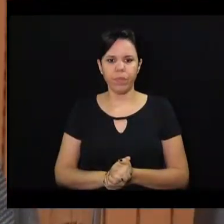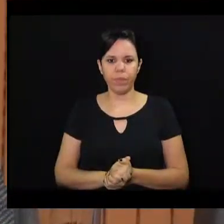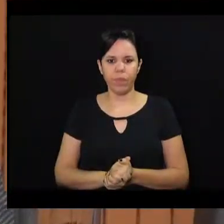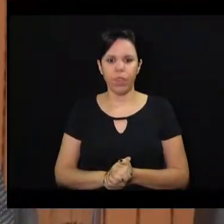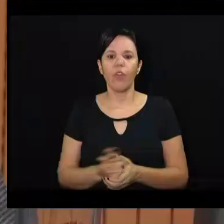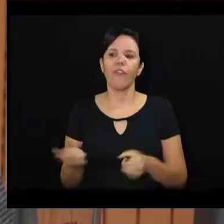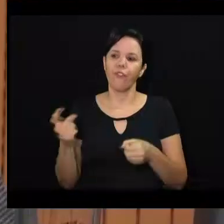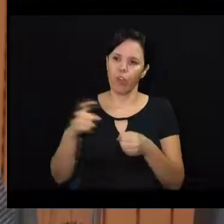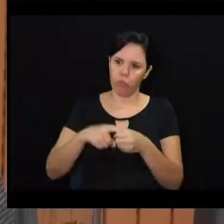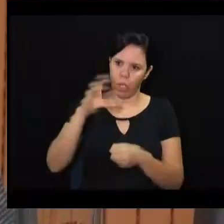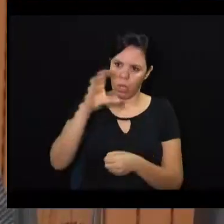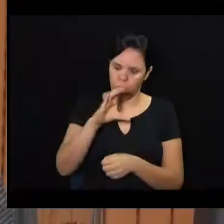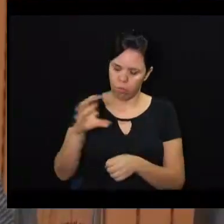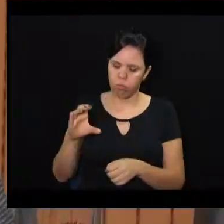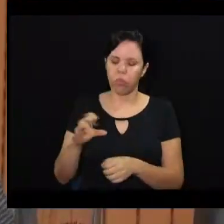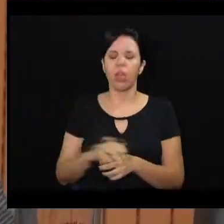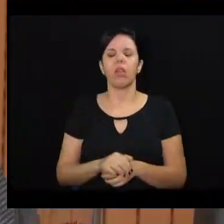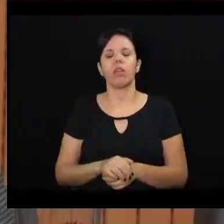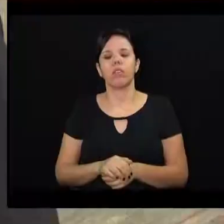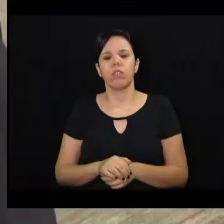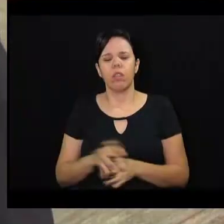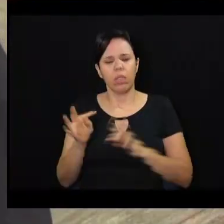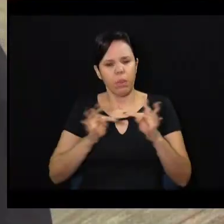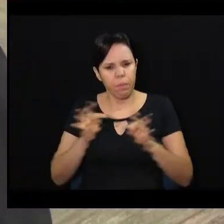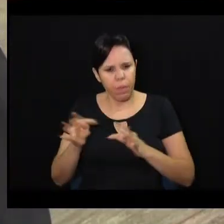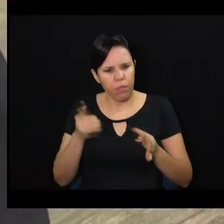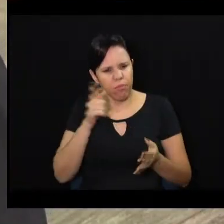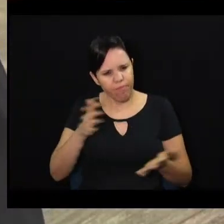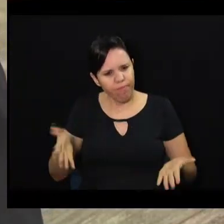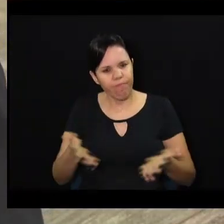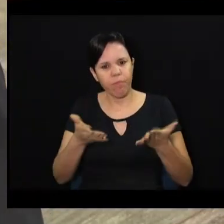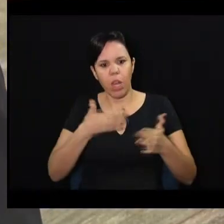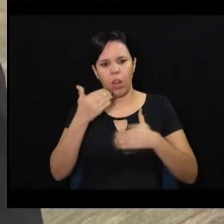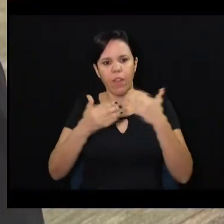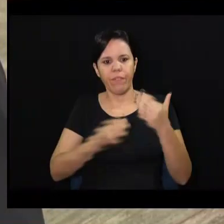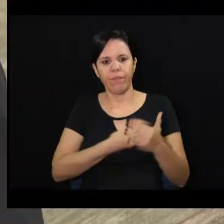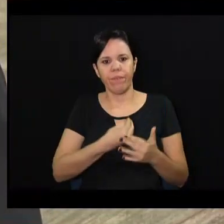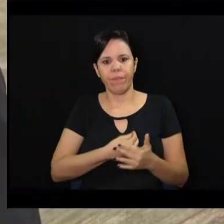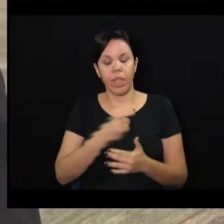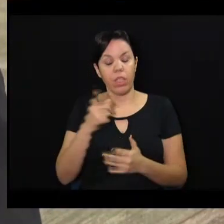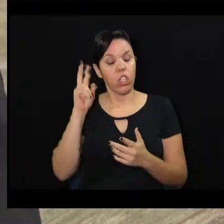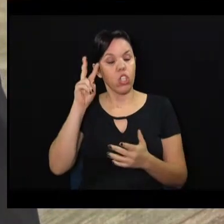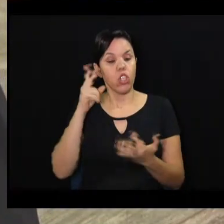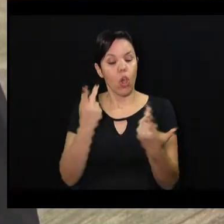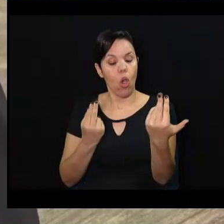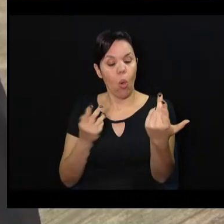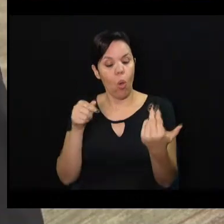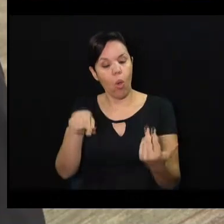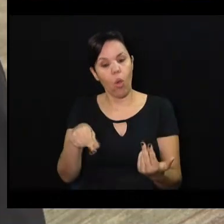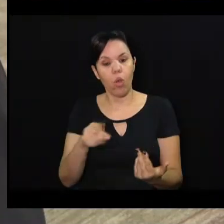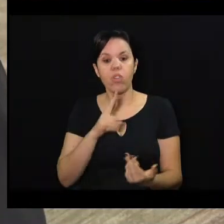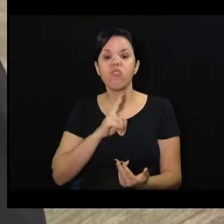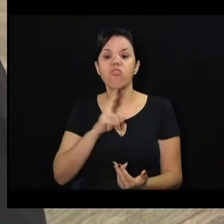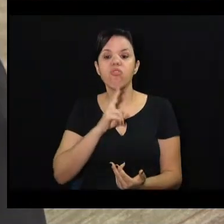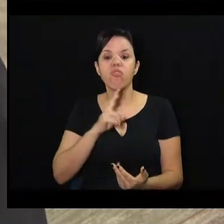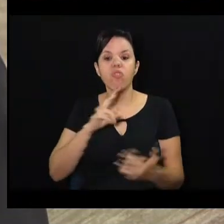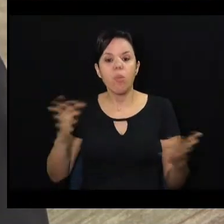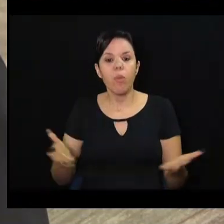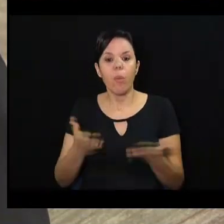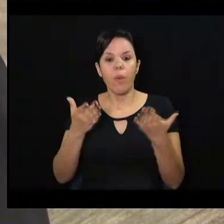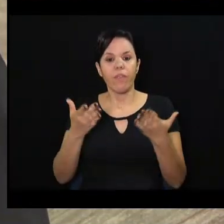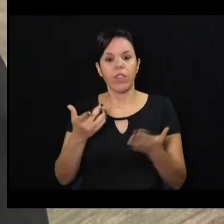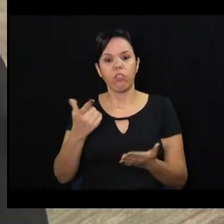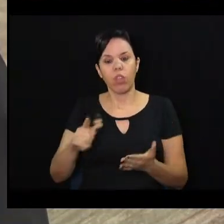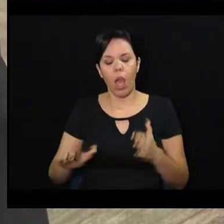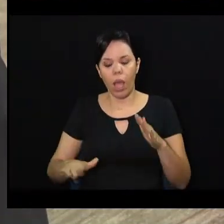Voltei para a pastoral, continuei de novo, me levantei. Pensando em evitar histórias como esta, Nelson Osseri irá promover o evento